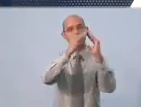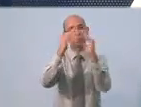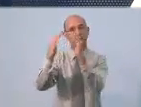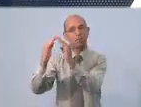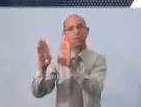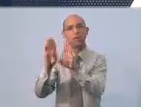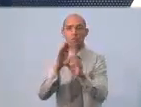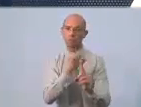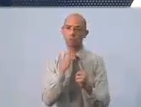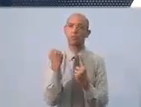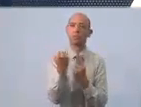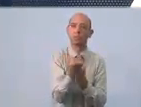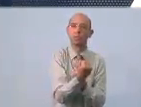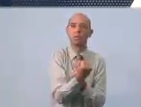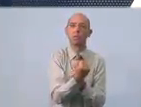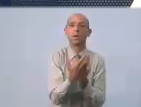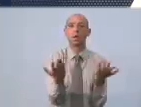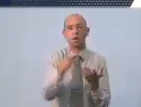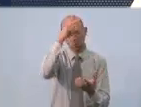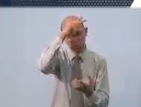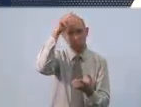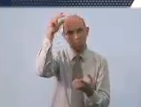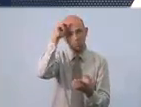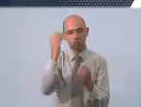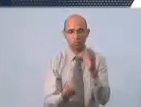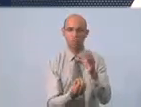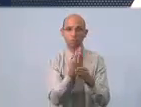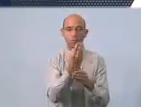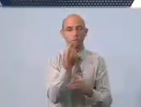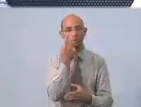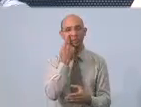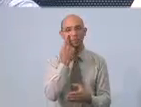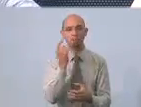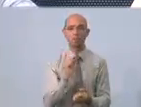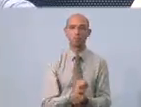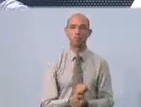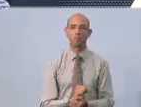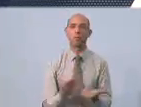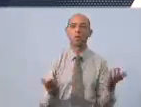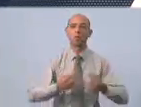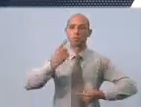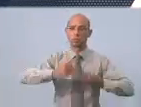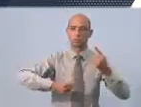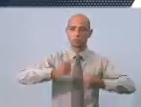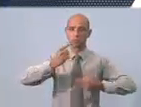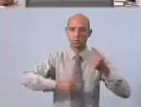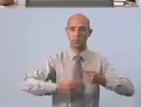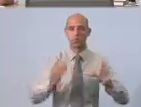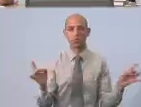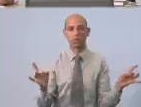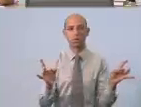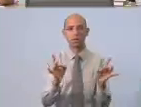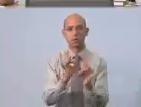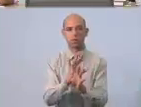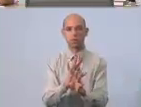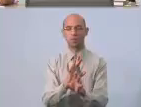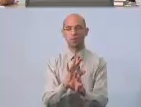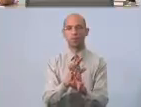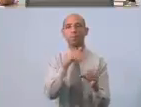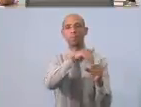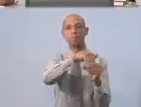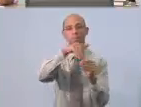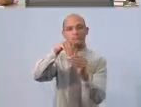interesse social. Autor, Prefeitura. Em discussão, encerrada a discussão,